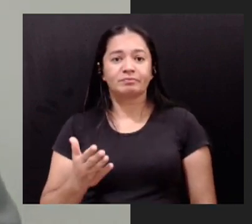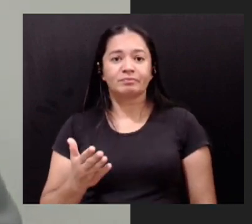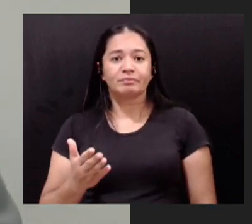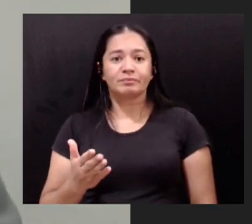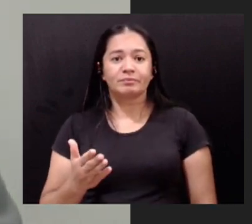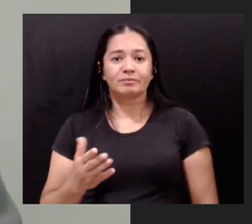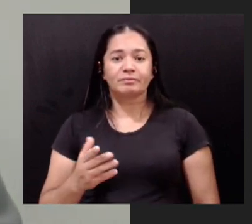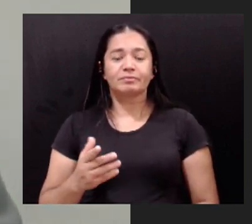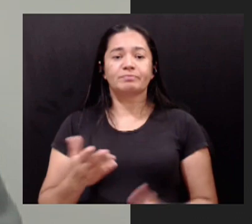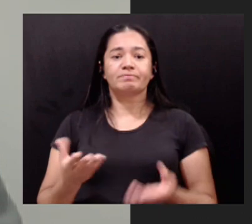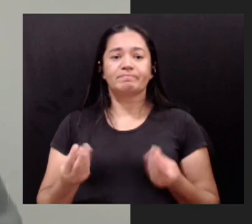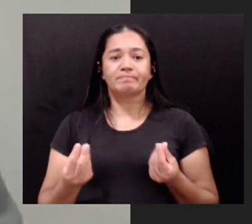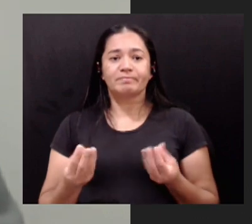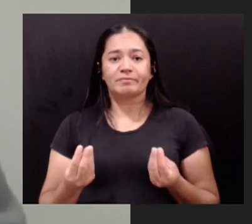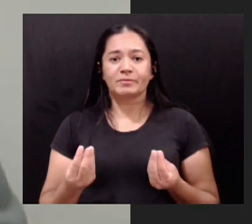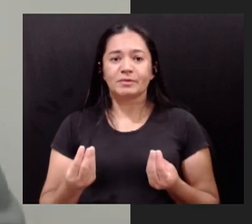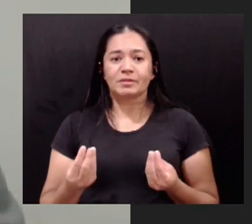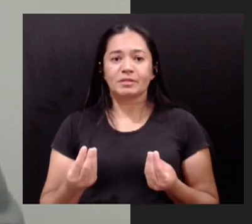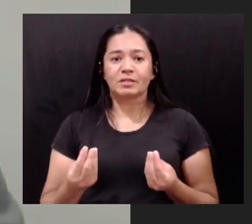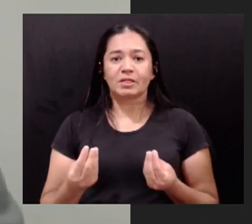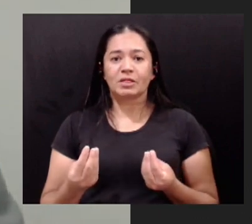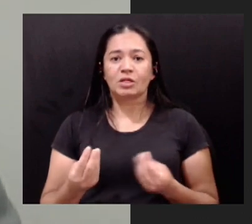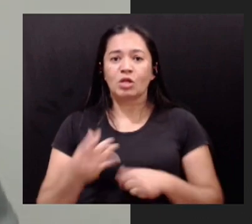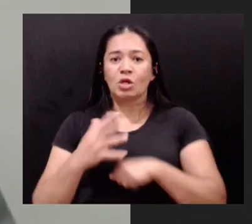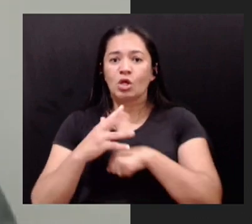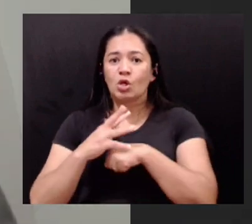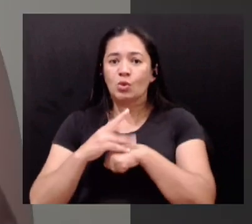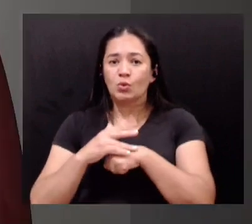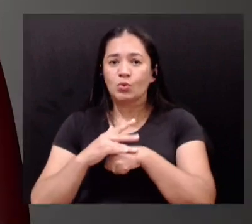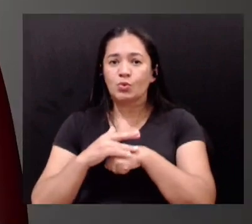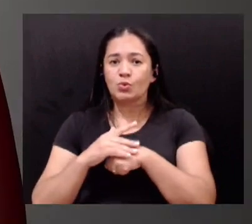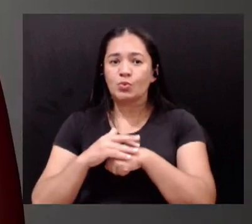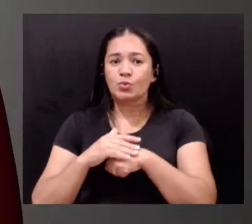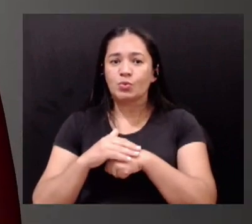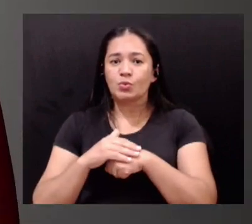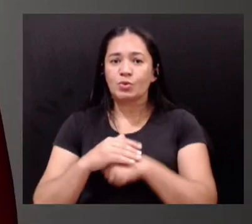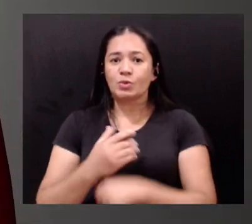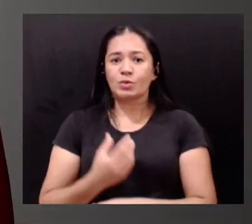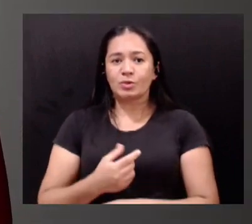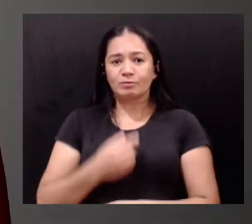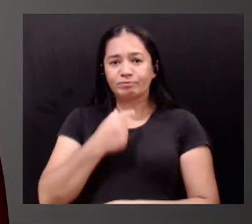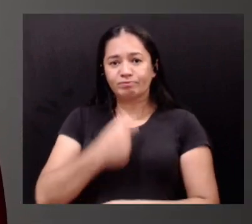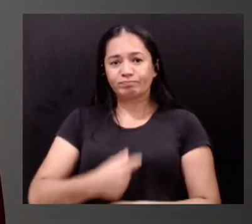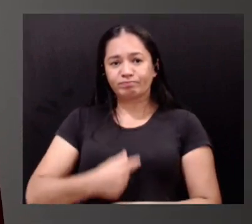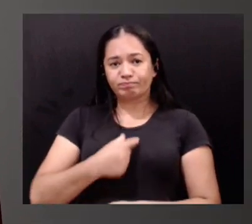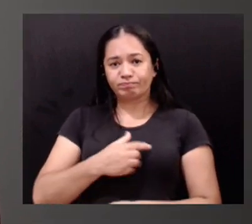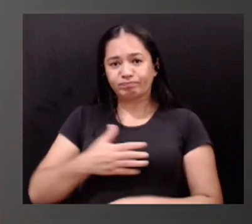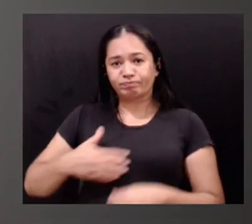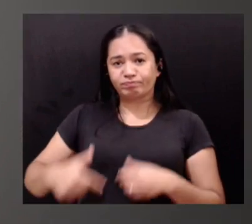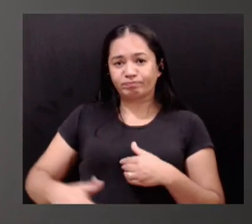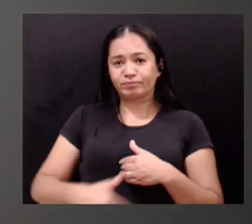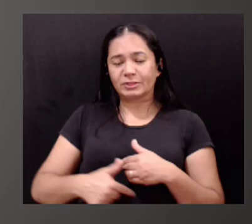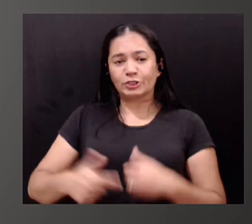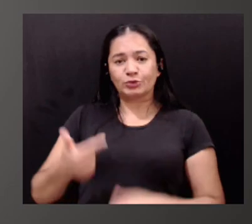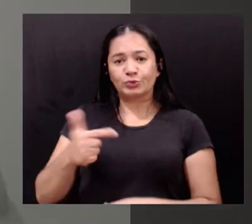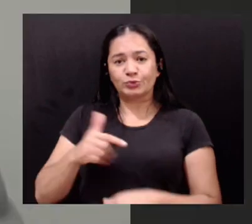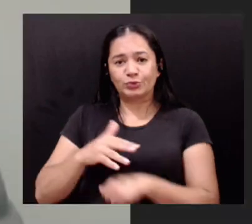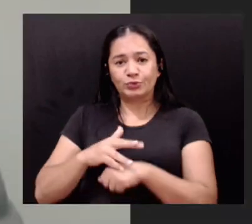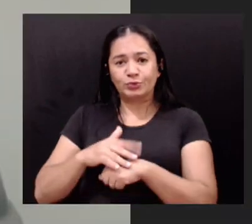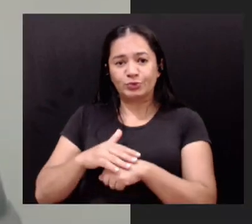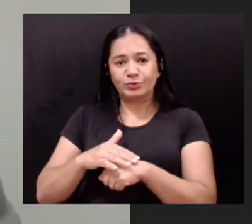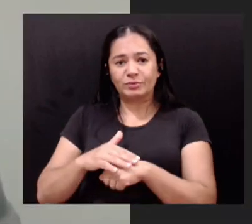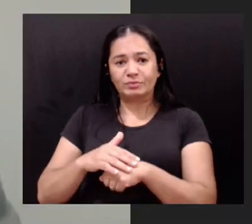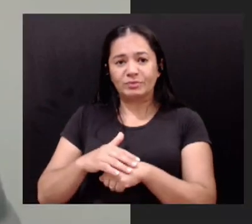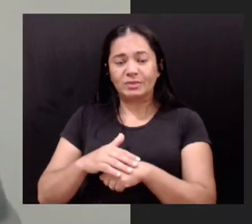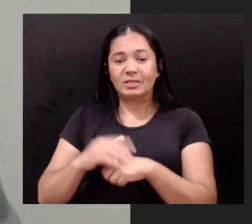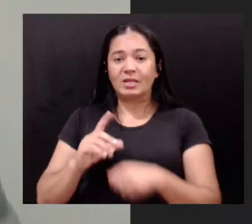Quando não se tem doença gástrica, né, ou na parte digestiva alta, a bactéria